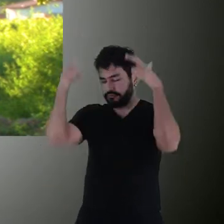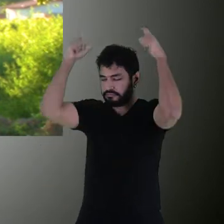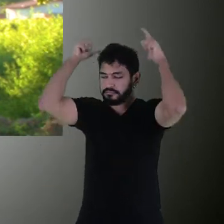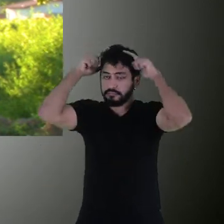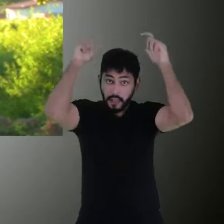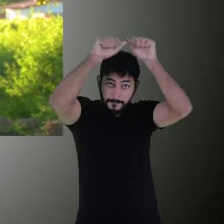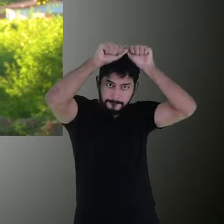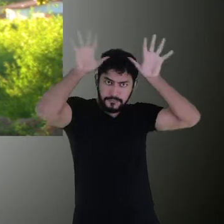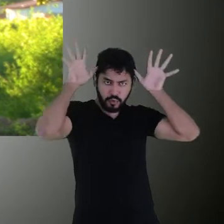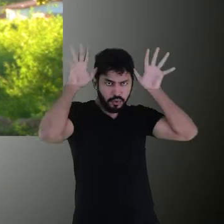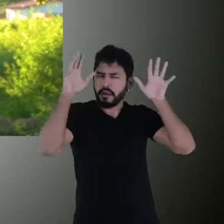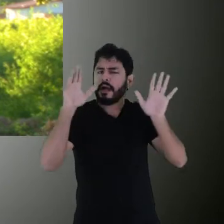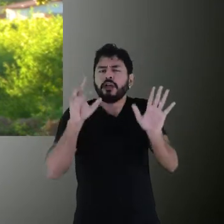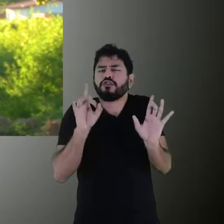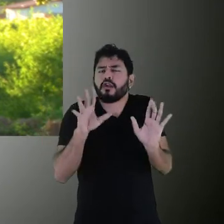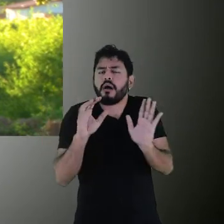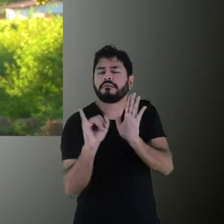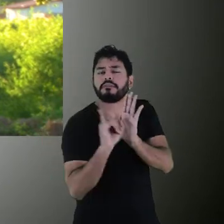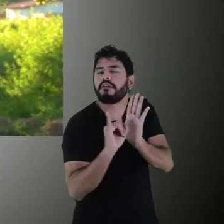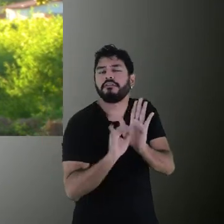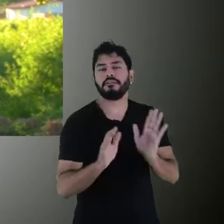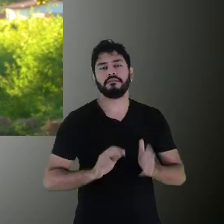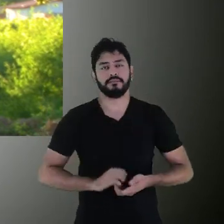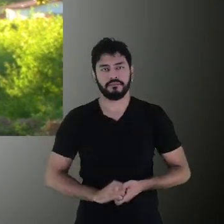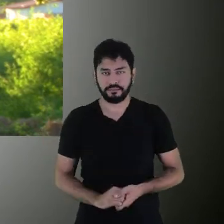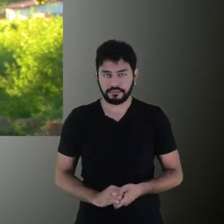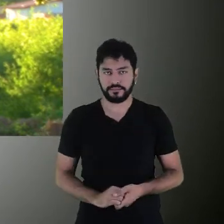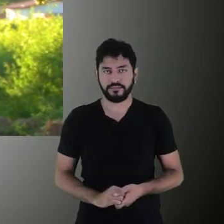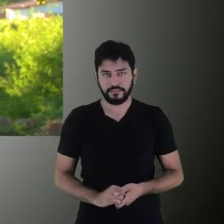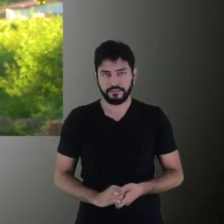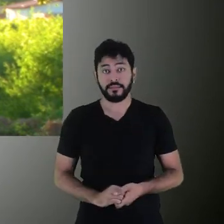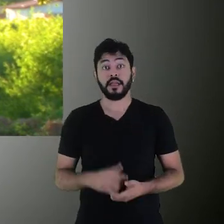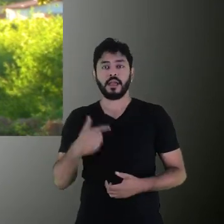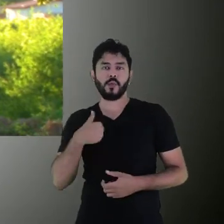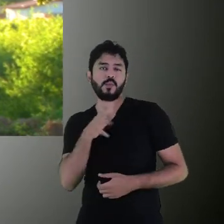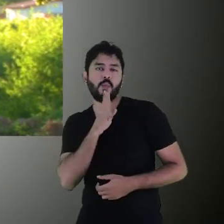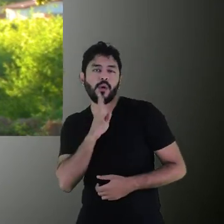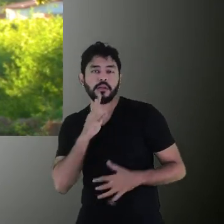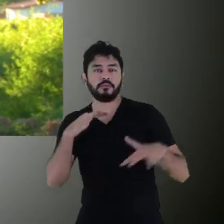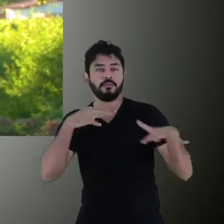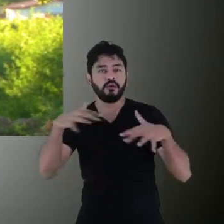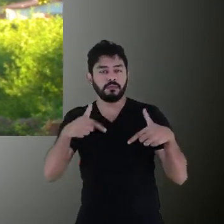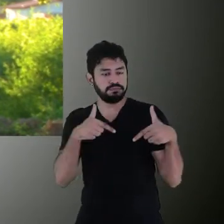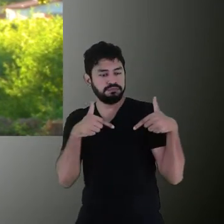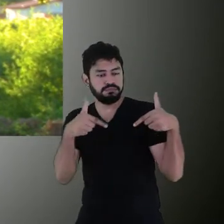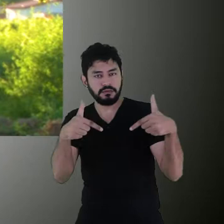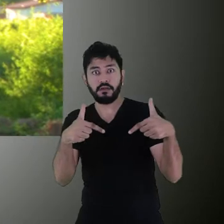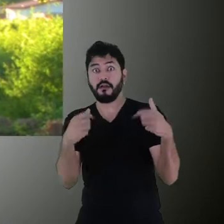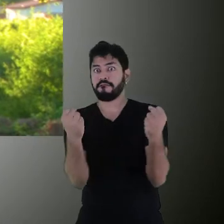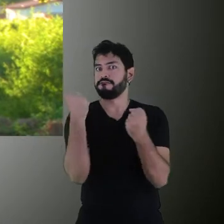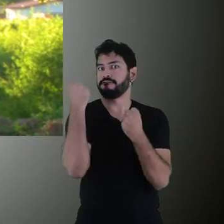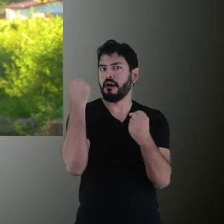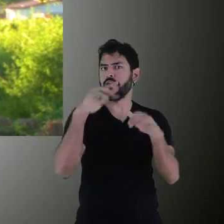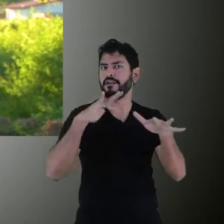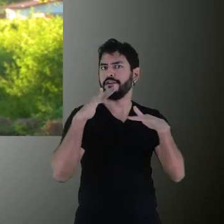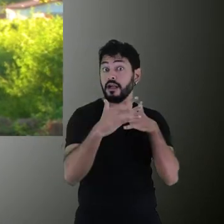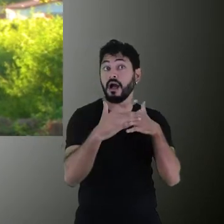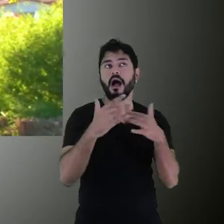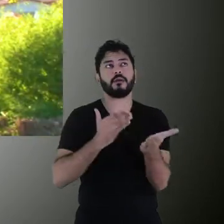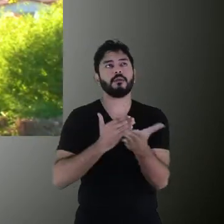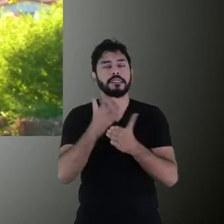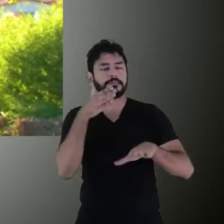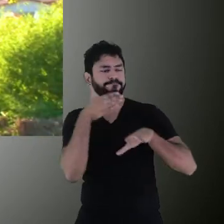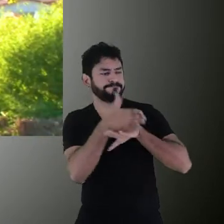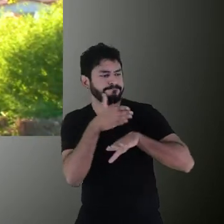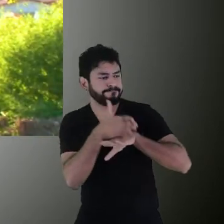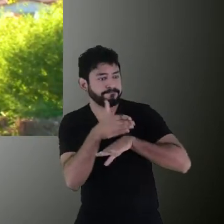conduta. Isso daí não é passado de imediato, por exemplo. Quando eu boto um coca como esse, por exemplo, é por uma questão de identidade.